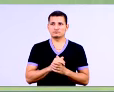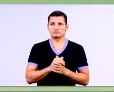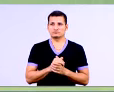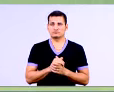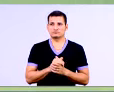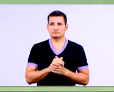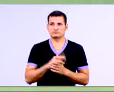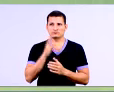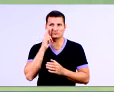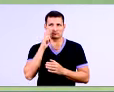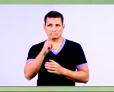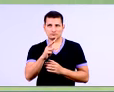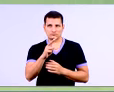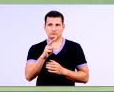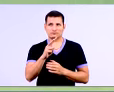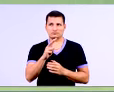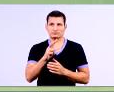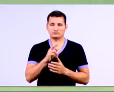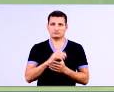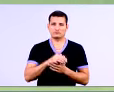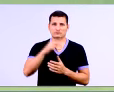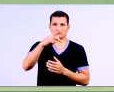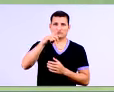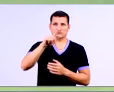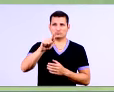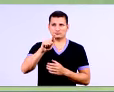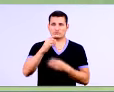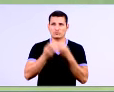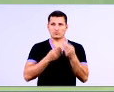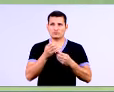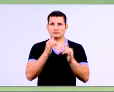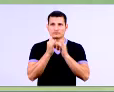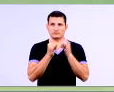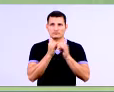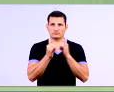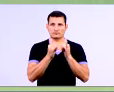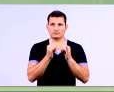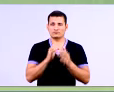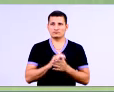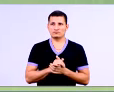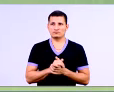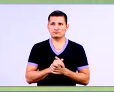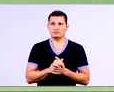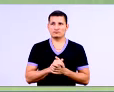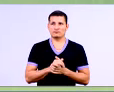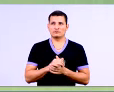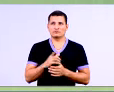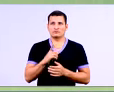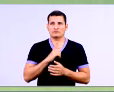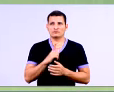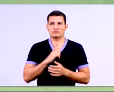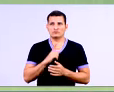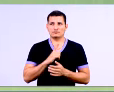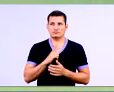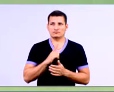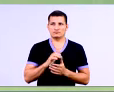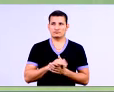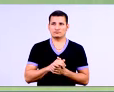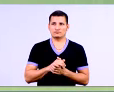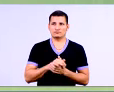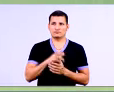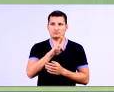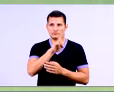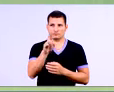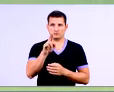após a página processa, como ficam as informações. Eu vou ter o nome Alan, que foi digitado